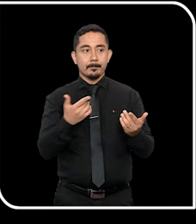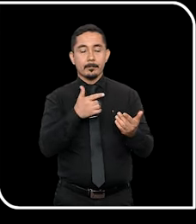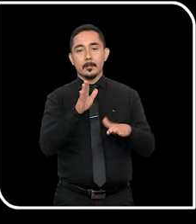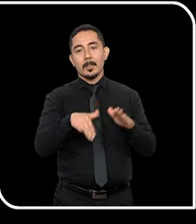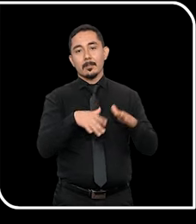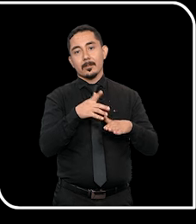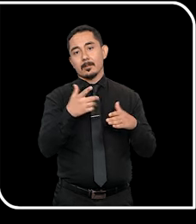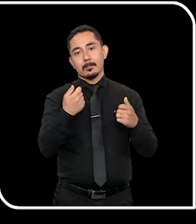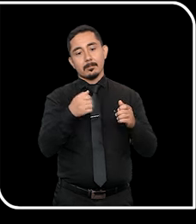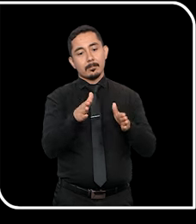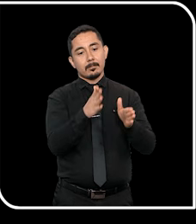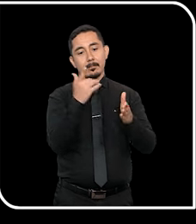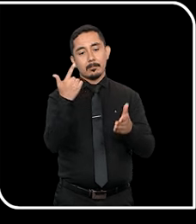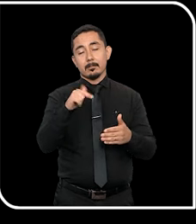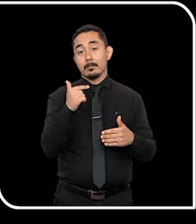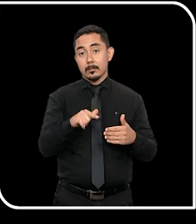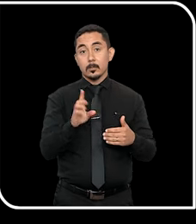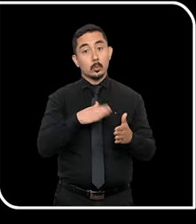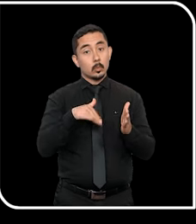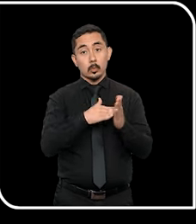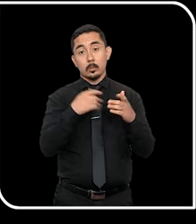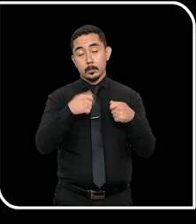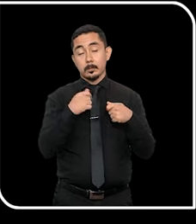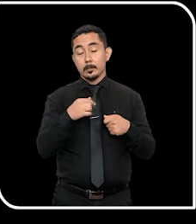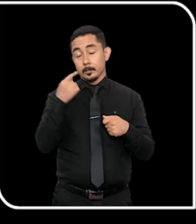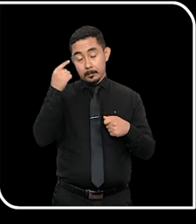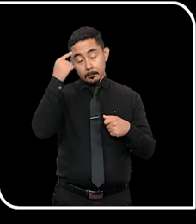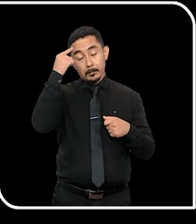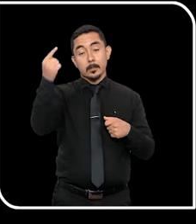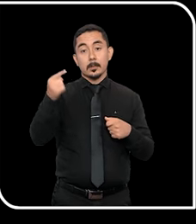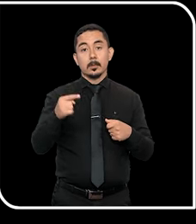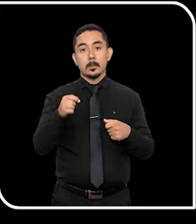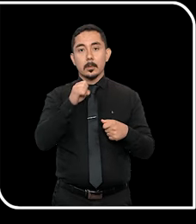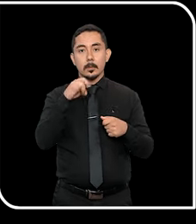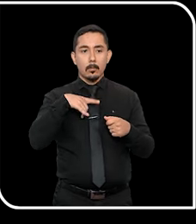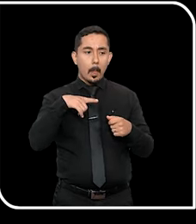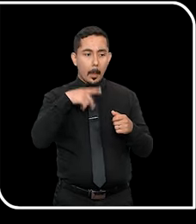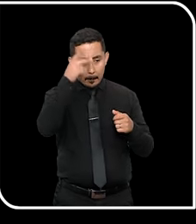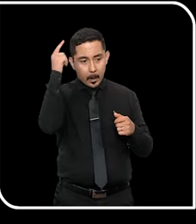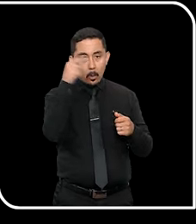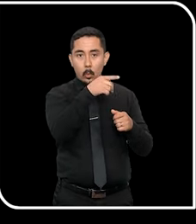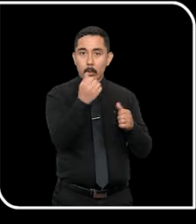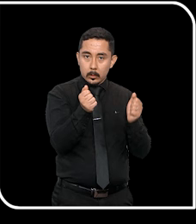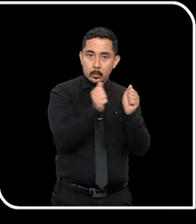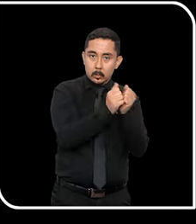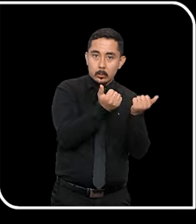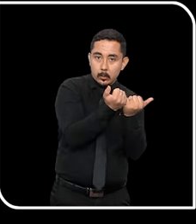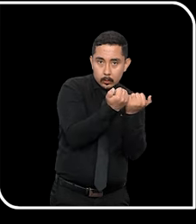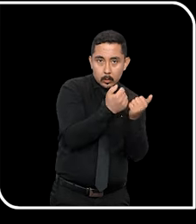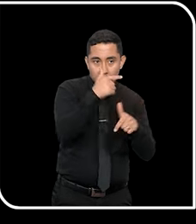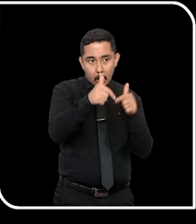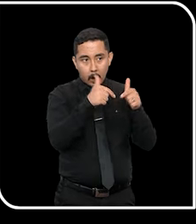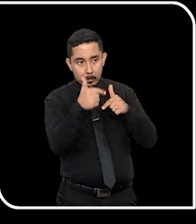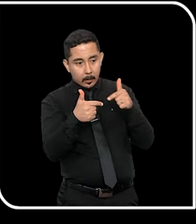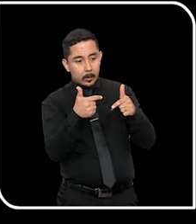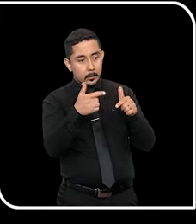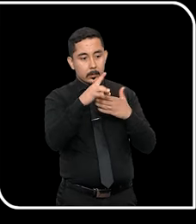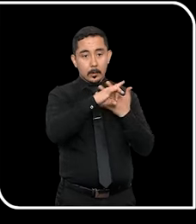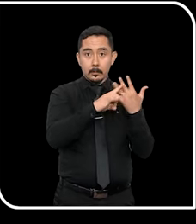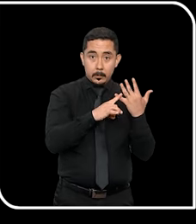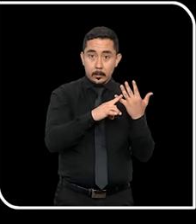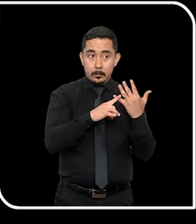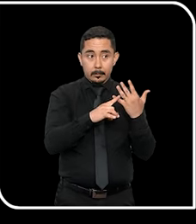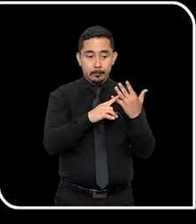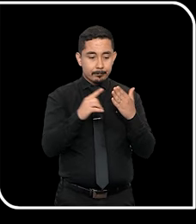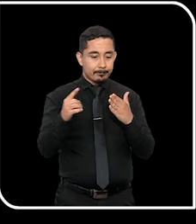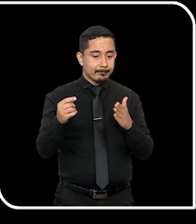sabe então tudo isso precisa ser pensado se eu tenho pessoas dentro da Playstation trabalhando eh com deficiência